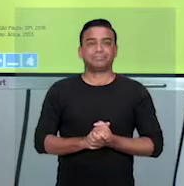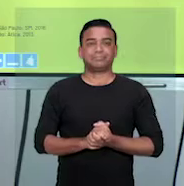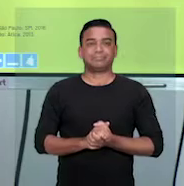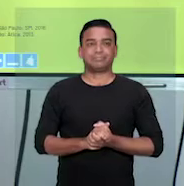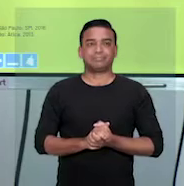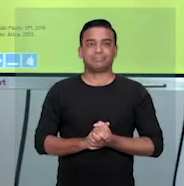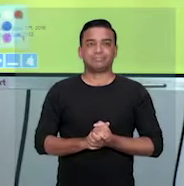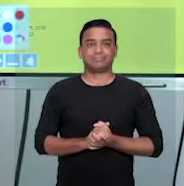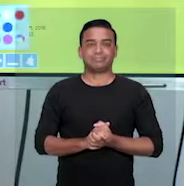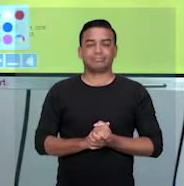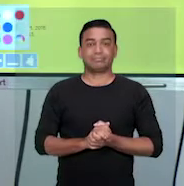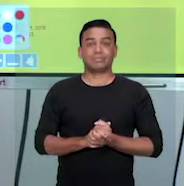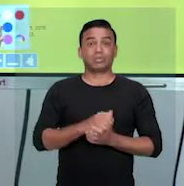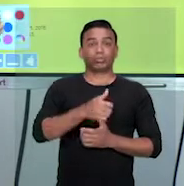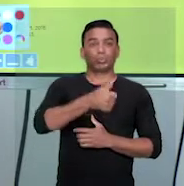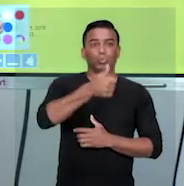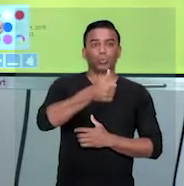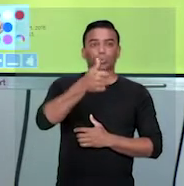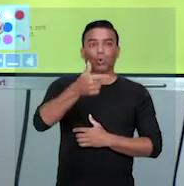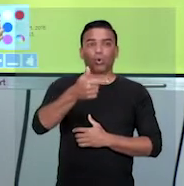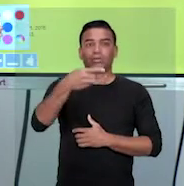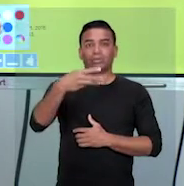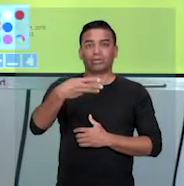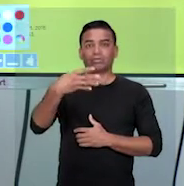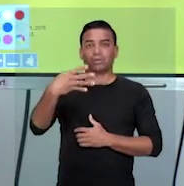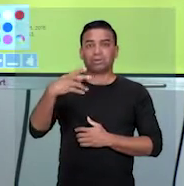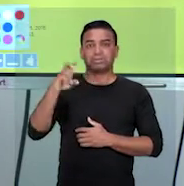E vou fazer a numeração